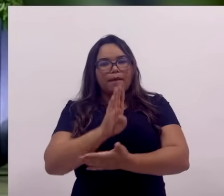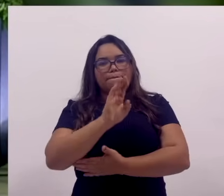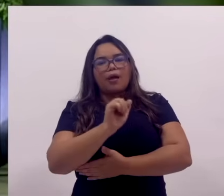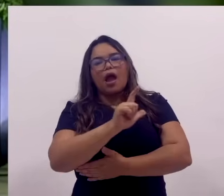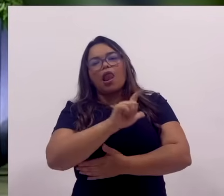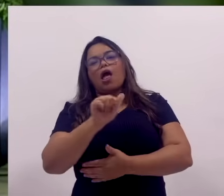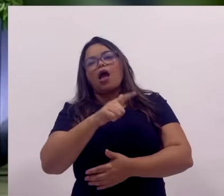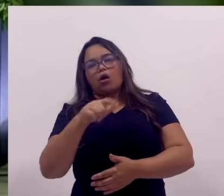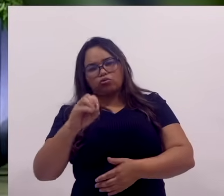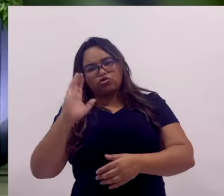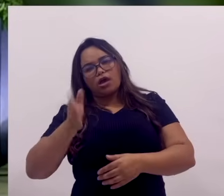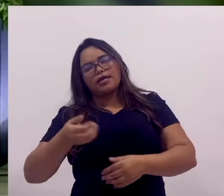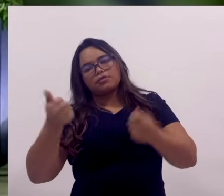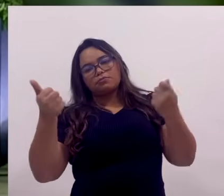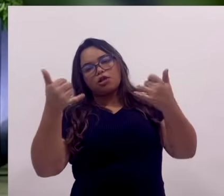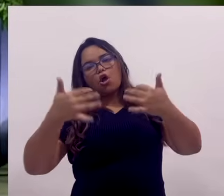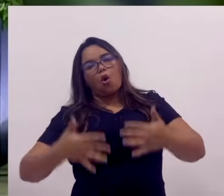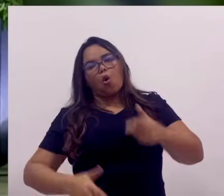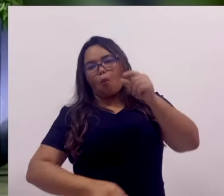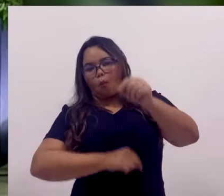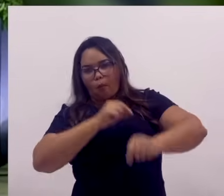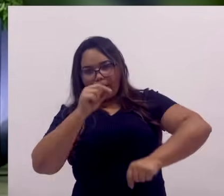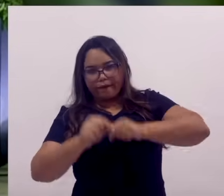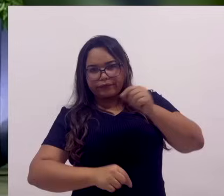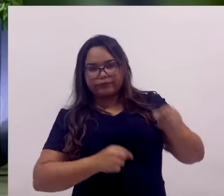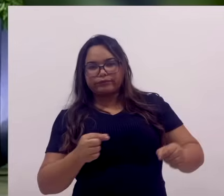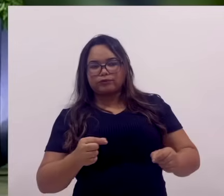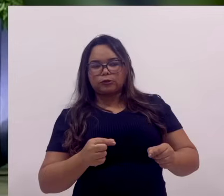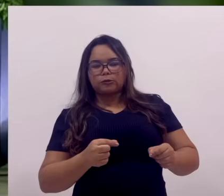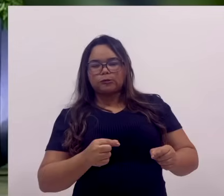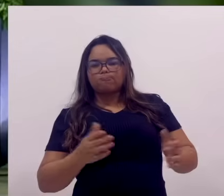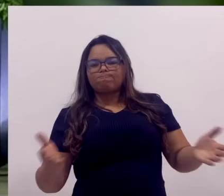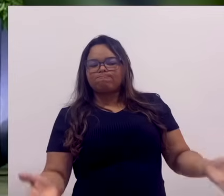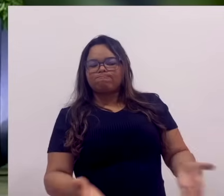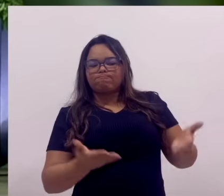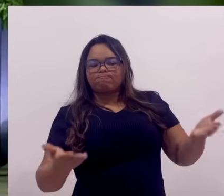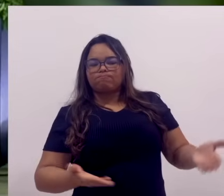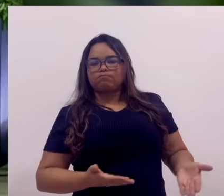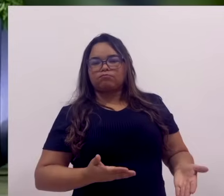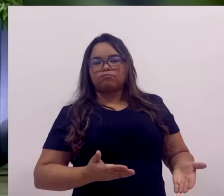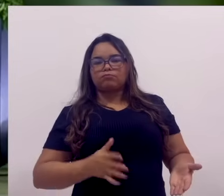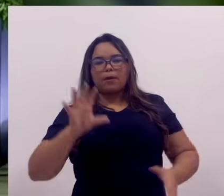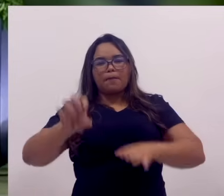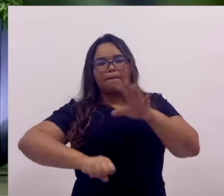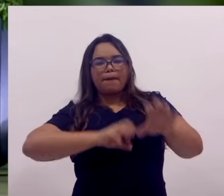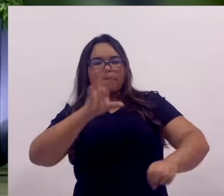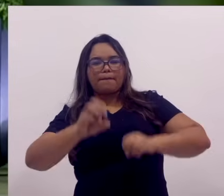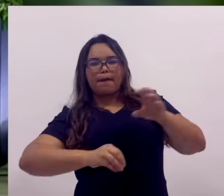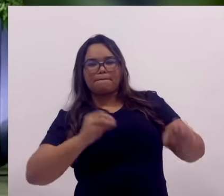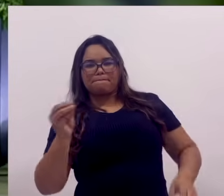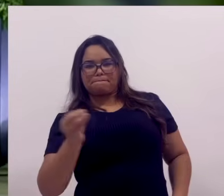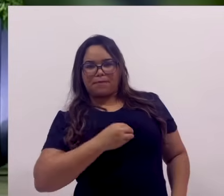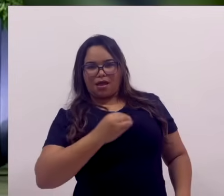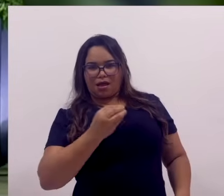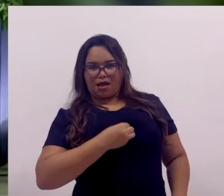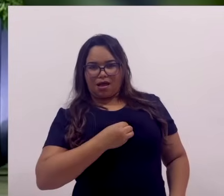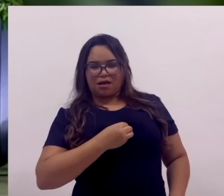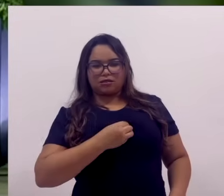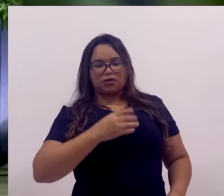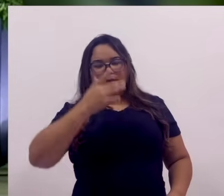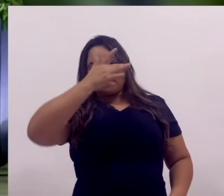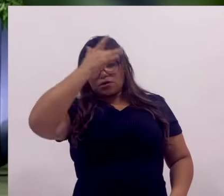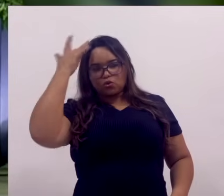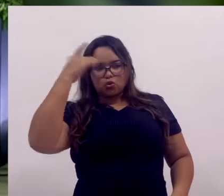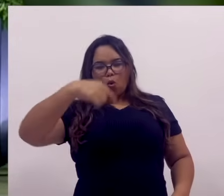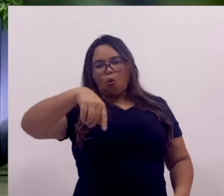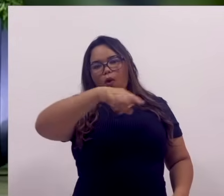Qual era? Condescendência, mesclar, fazer com que pecassem, instá-los a quebrar a